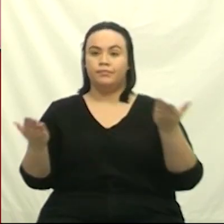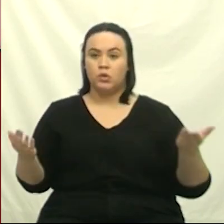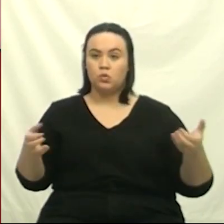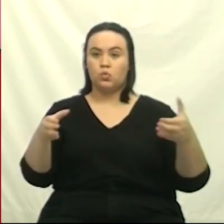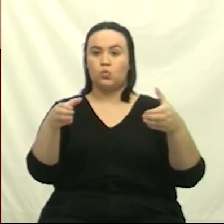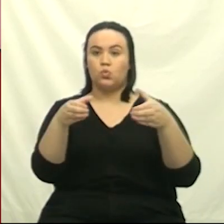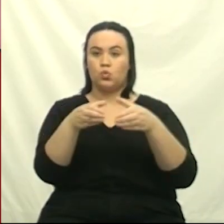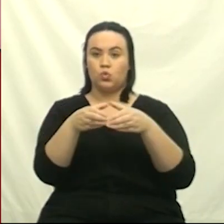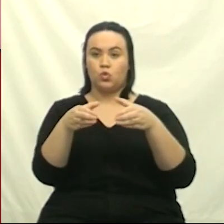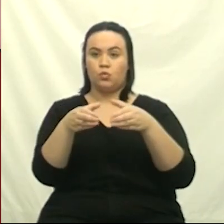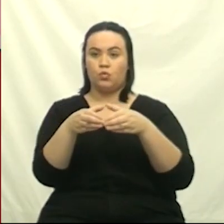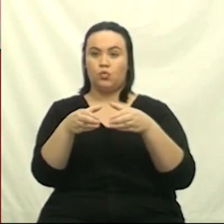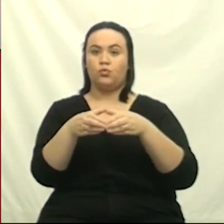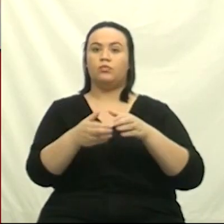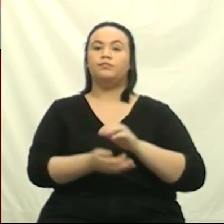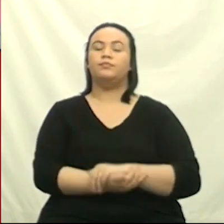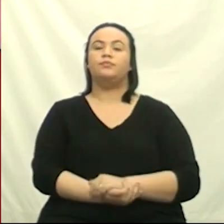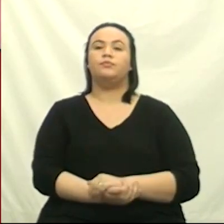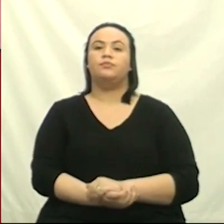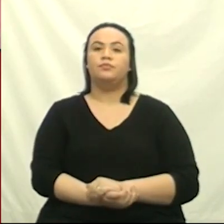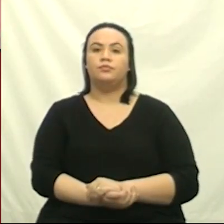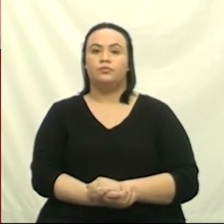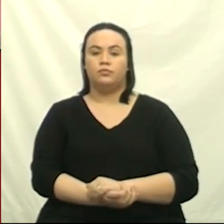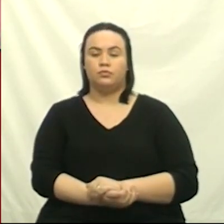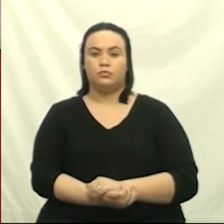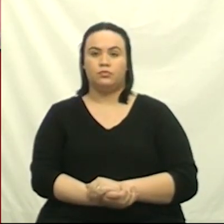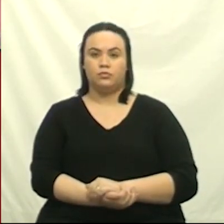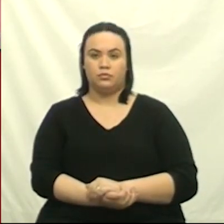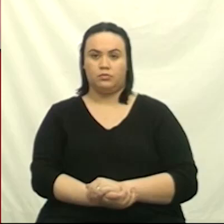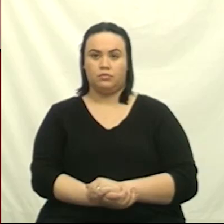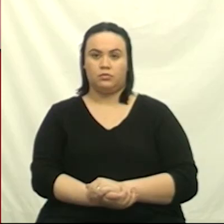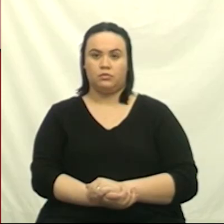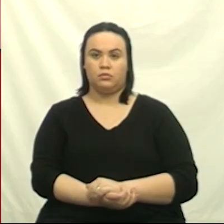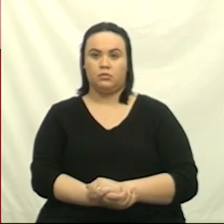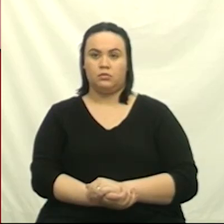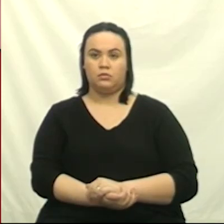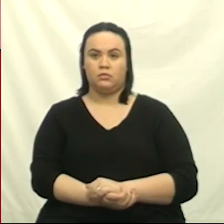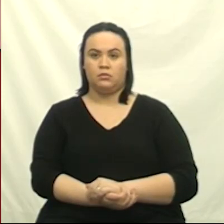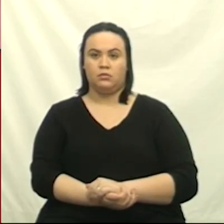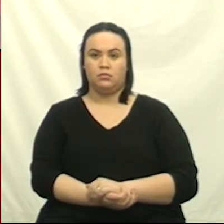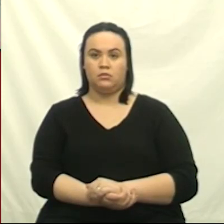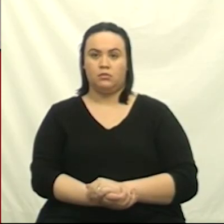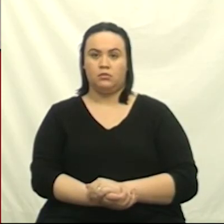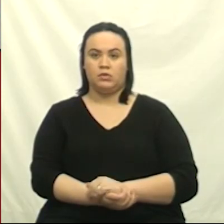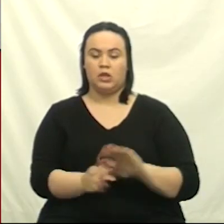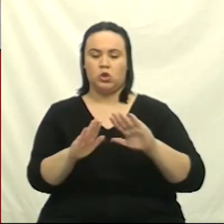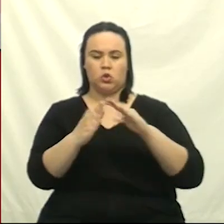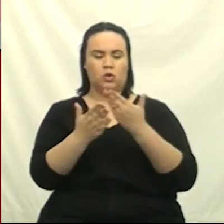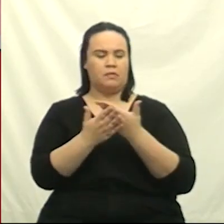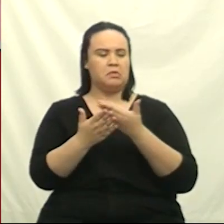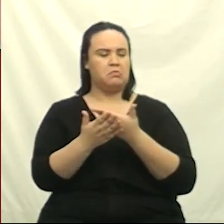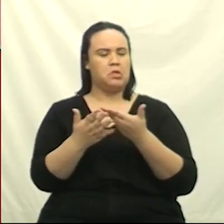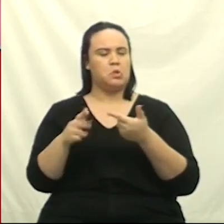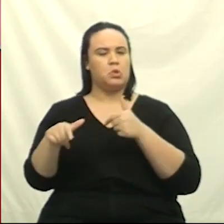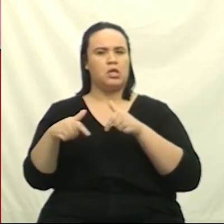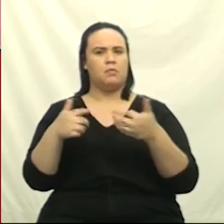grupo que trabalha lá naquela universidade nessa escola que faz um trabalho